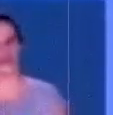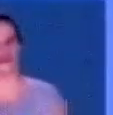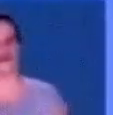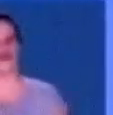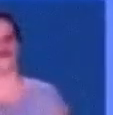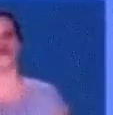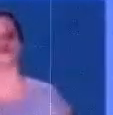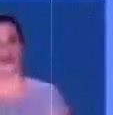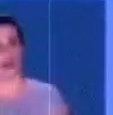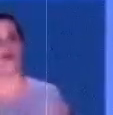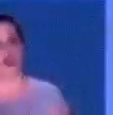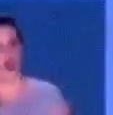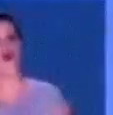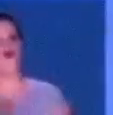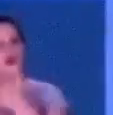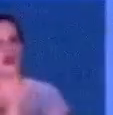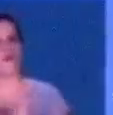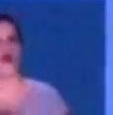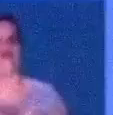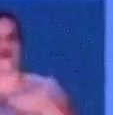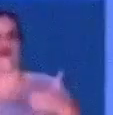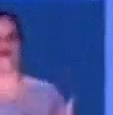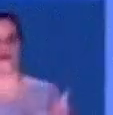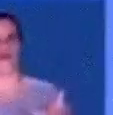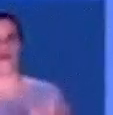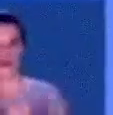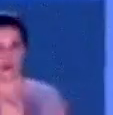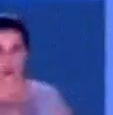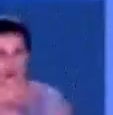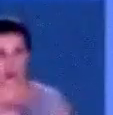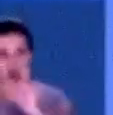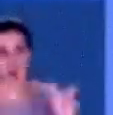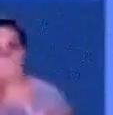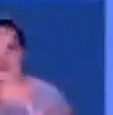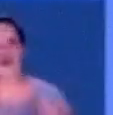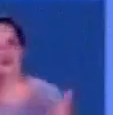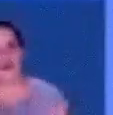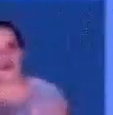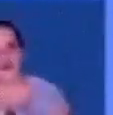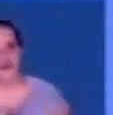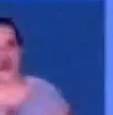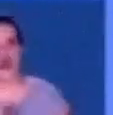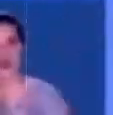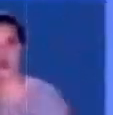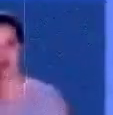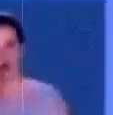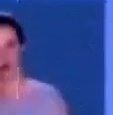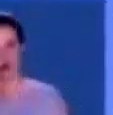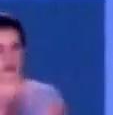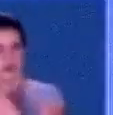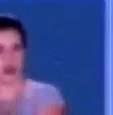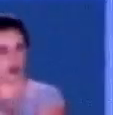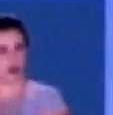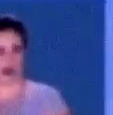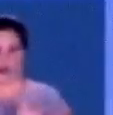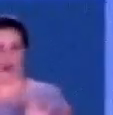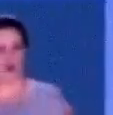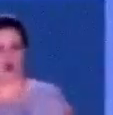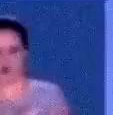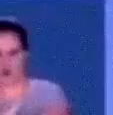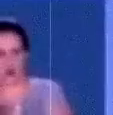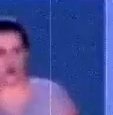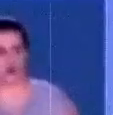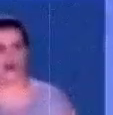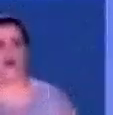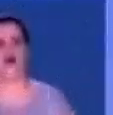vou fazer um trabalho muito mais amplo, porque essas pessoas têm que ser abraçadas, não foram há 130 anos atrás, já não foram abraçadas,